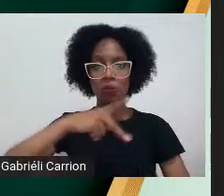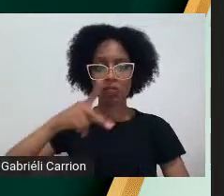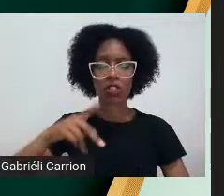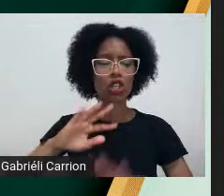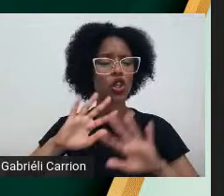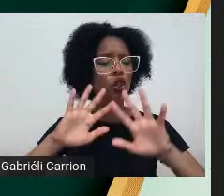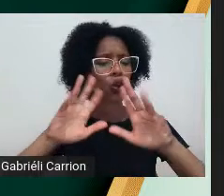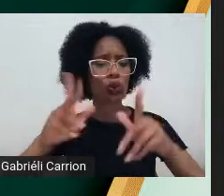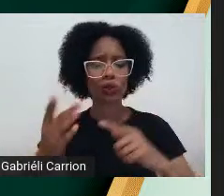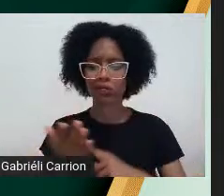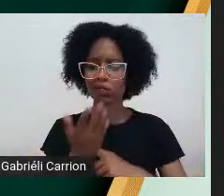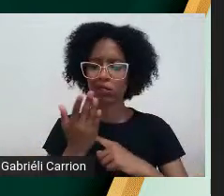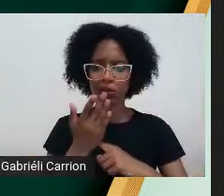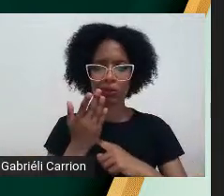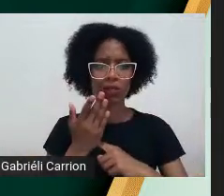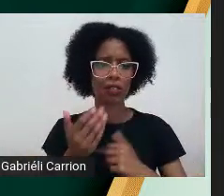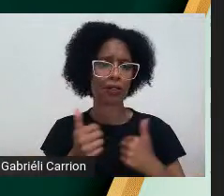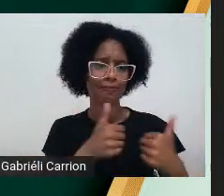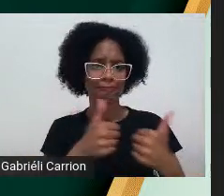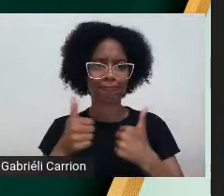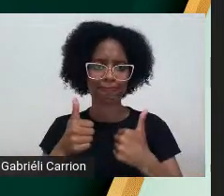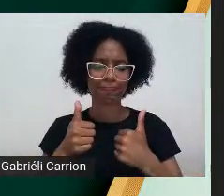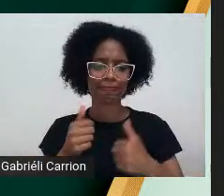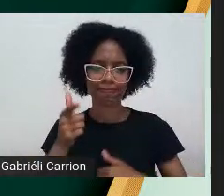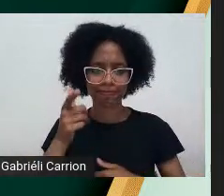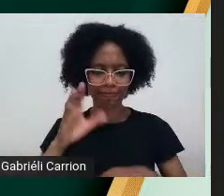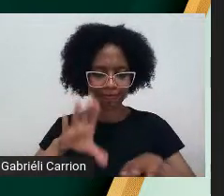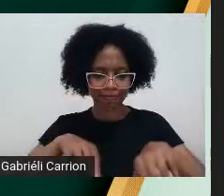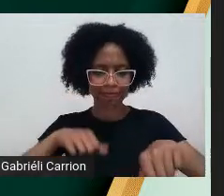alguma maneira durante toda a graduação.